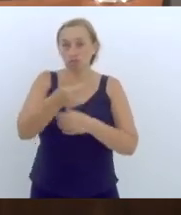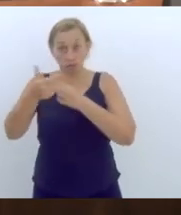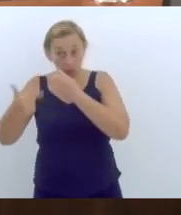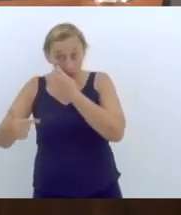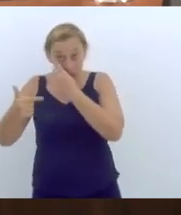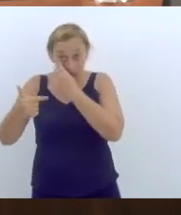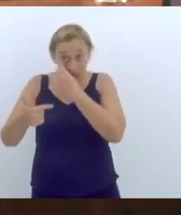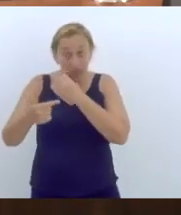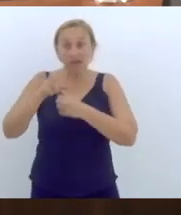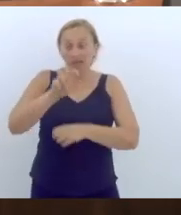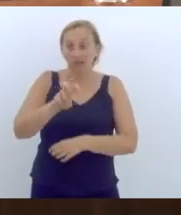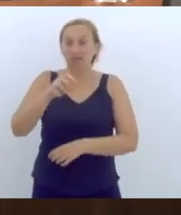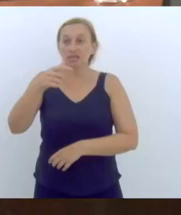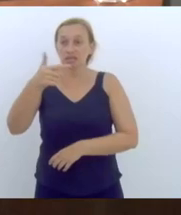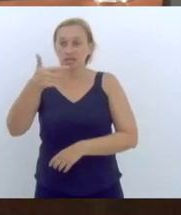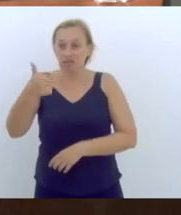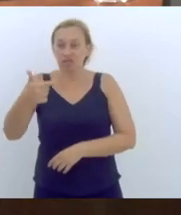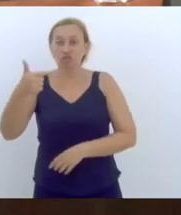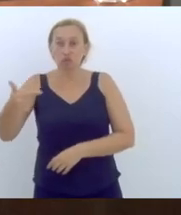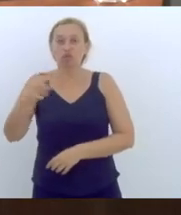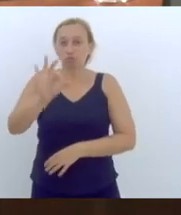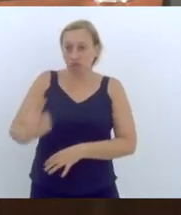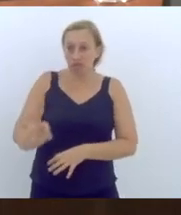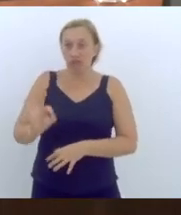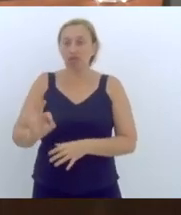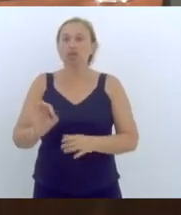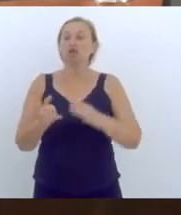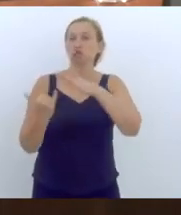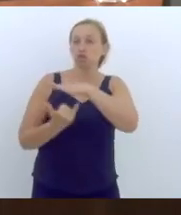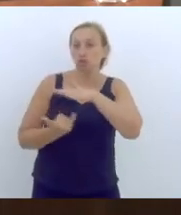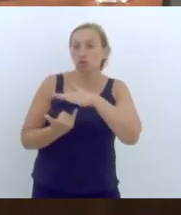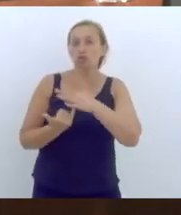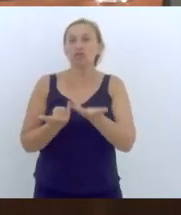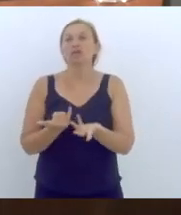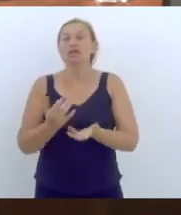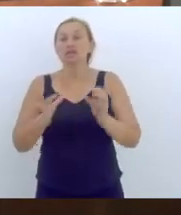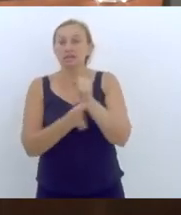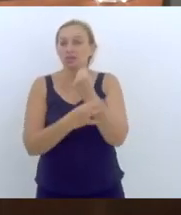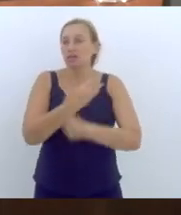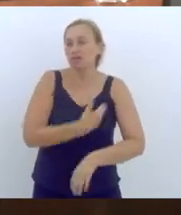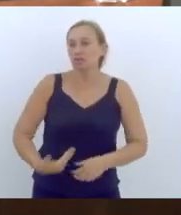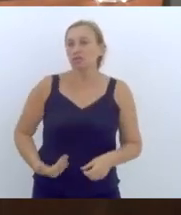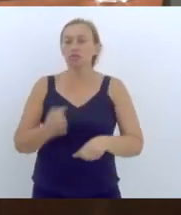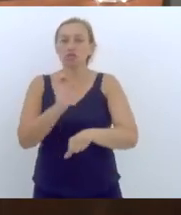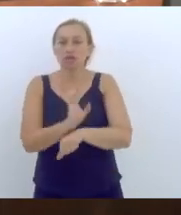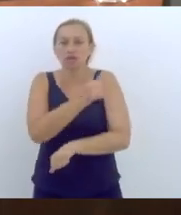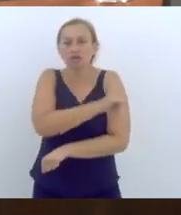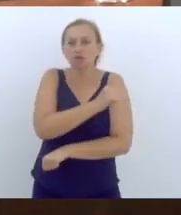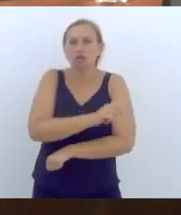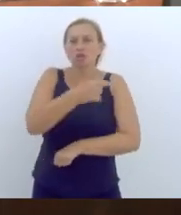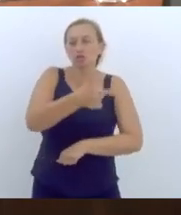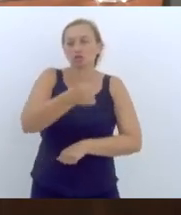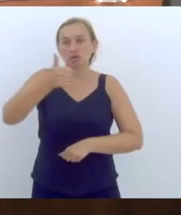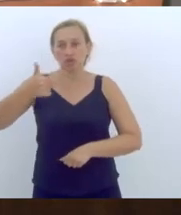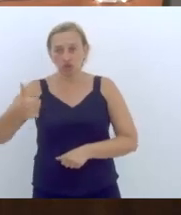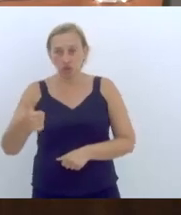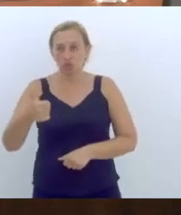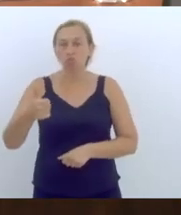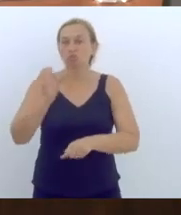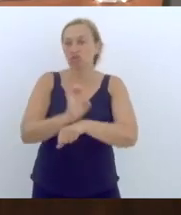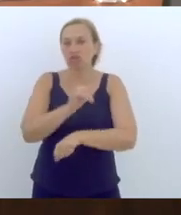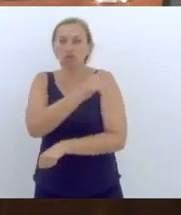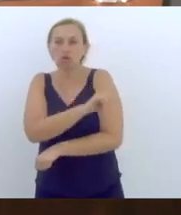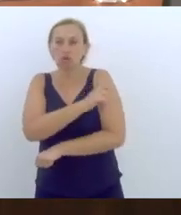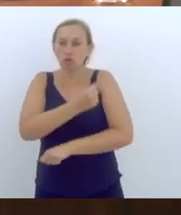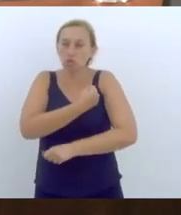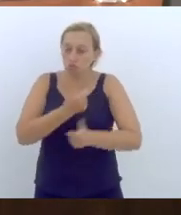de 522%. E o Instituto de Segurança Pública no Estado do Rio de Janeiro apontou que, em 2021, o Estado do Rio registrou um aumento